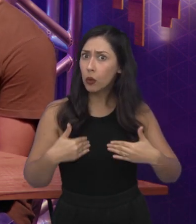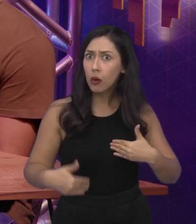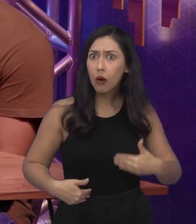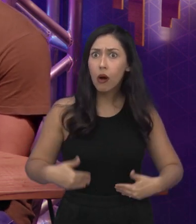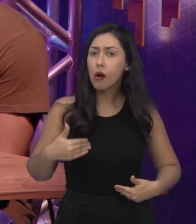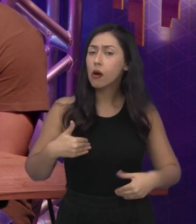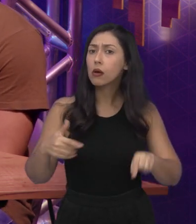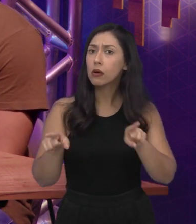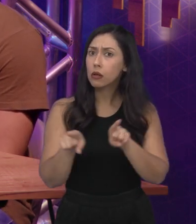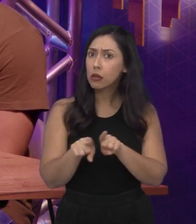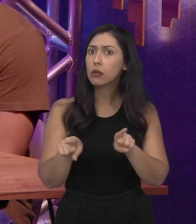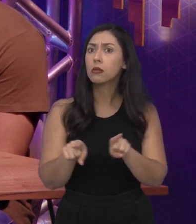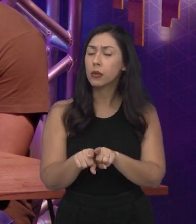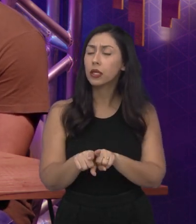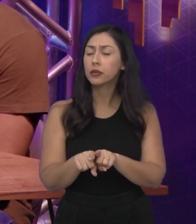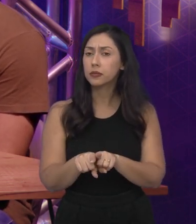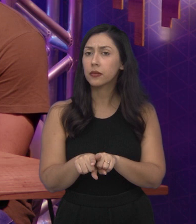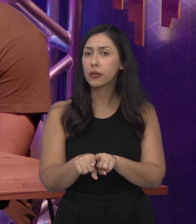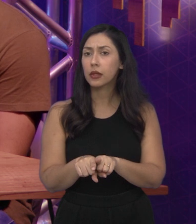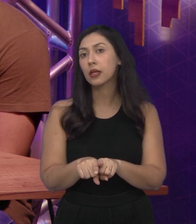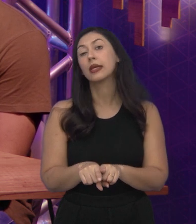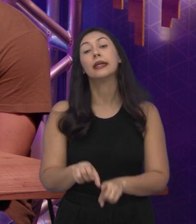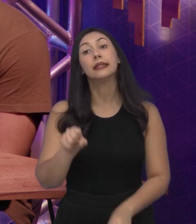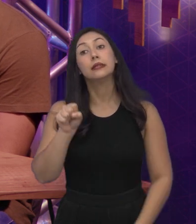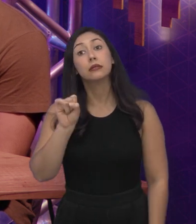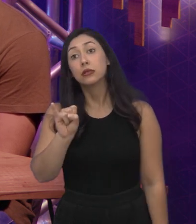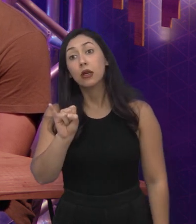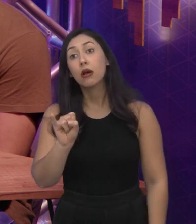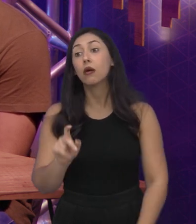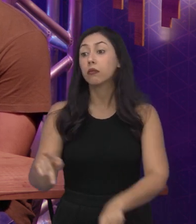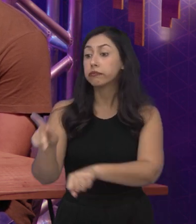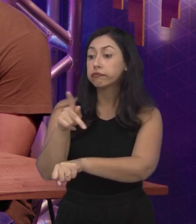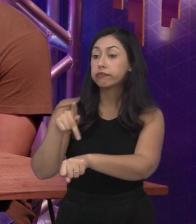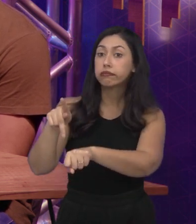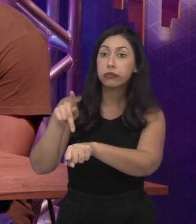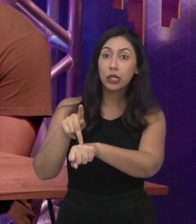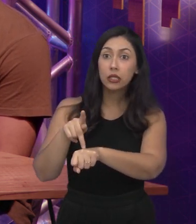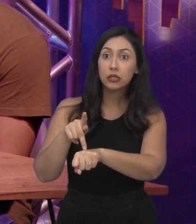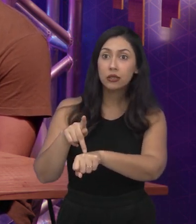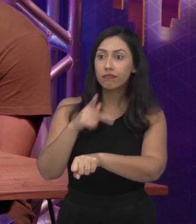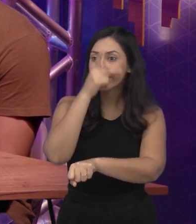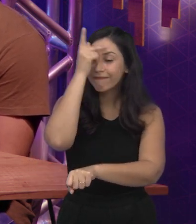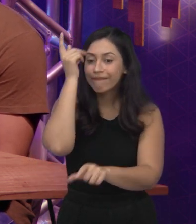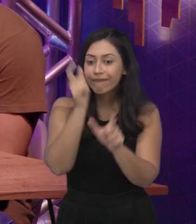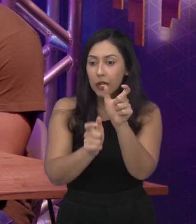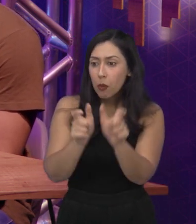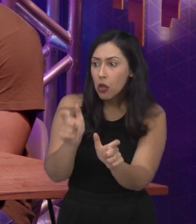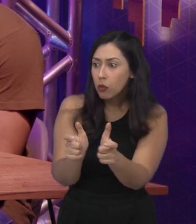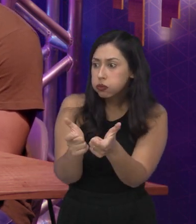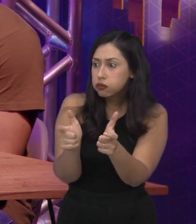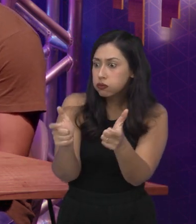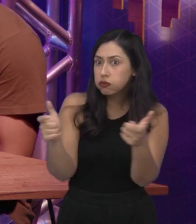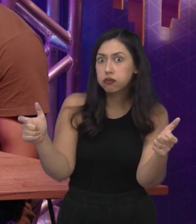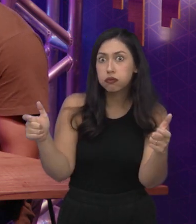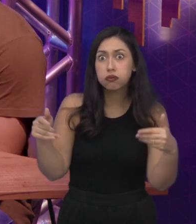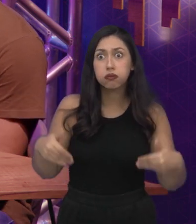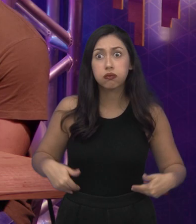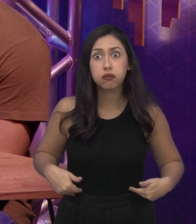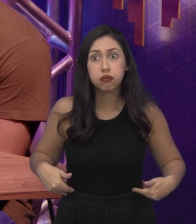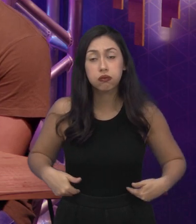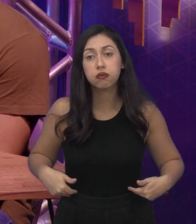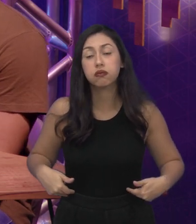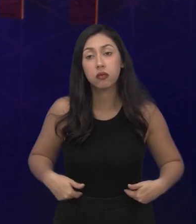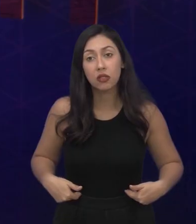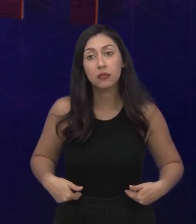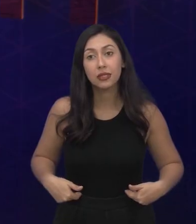também, né? Então, quando a gente tem um país que tem muitas pessoas nessa linha da